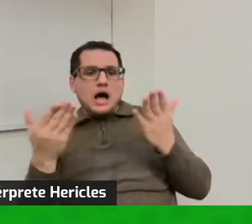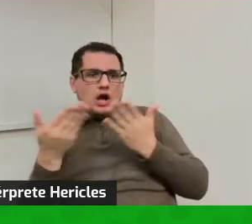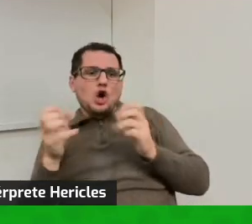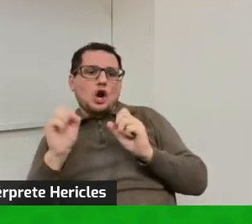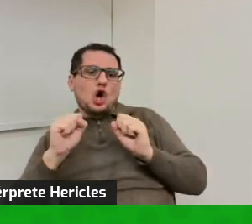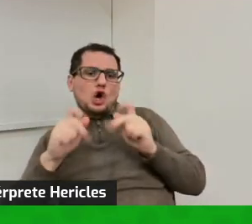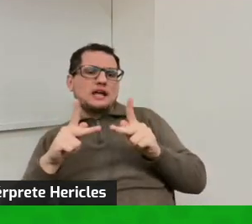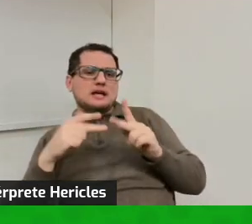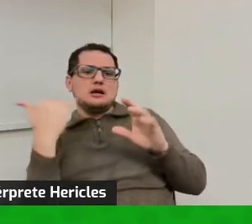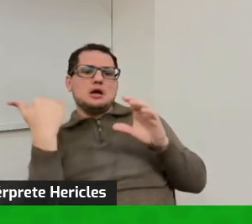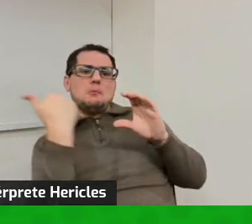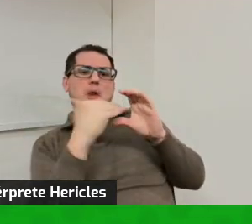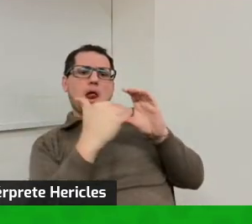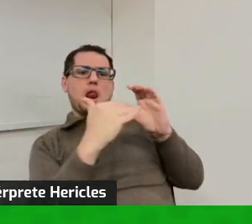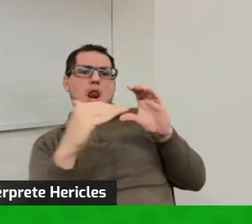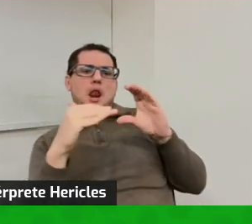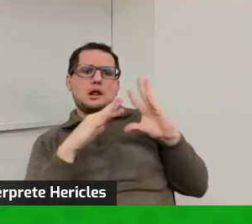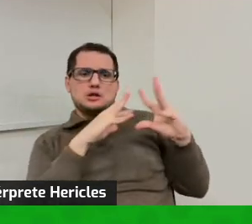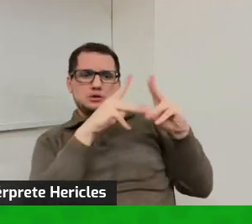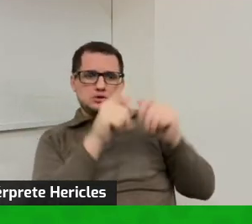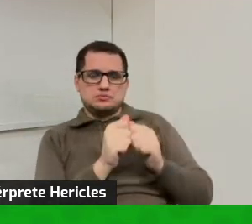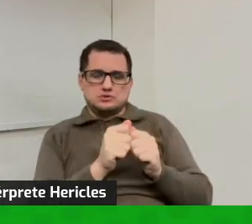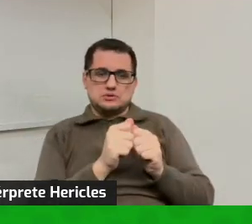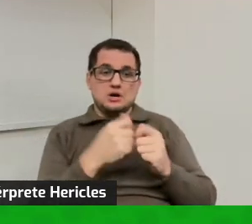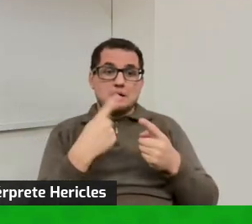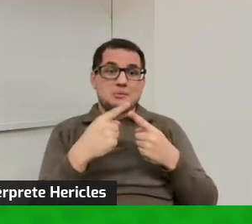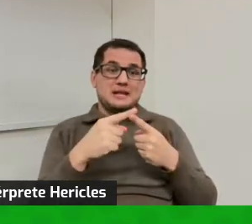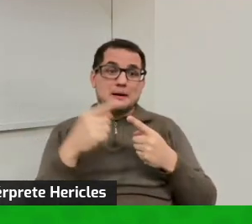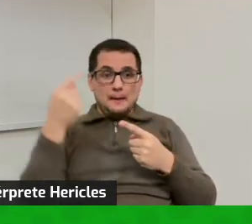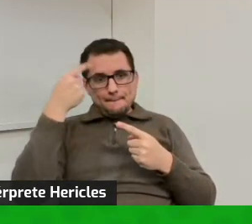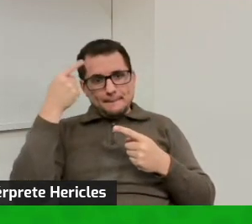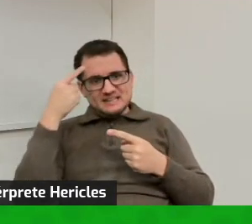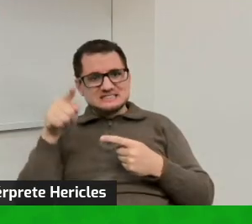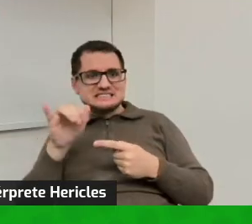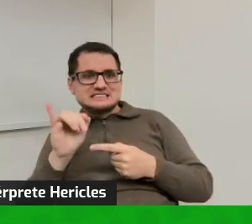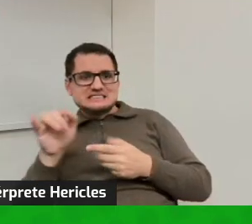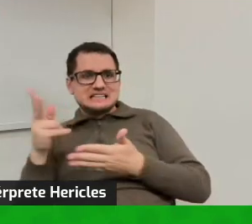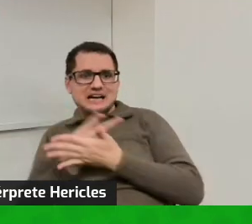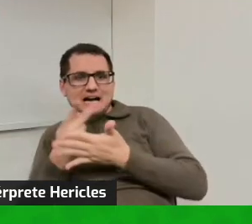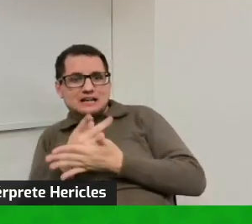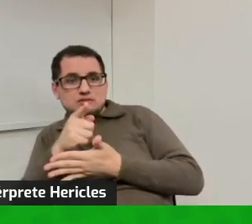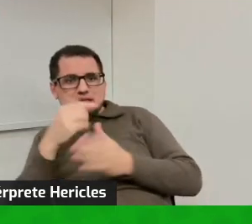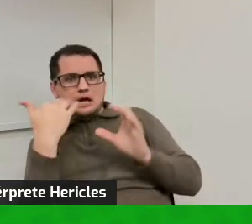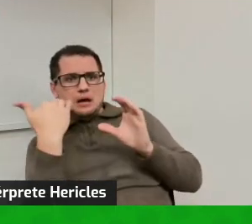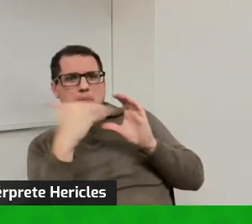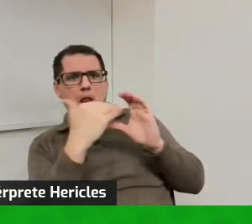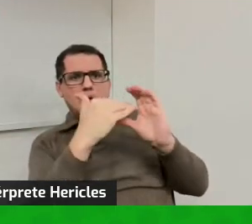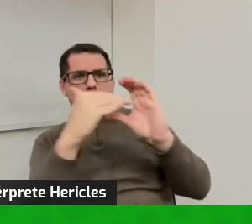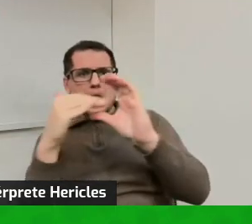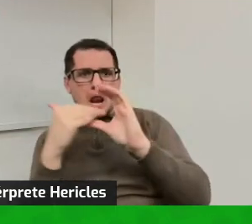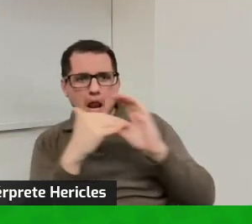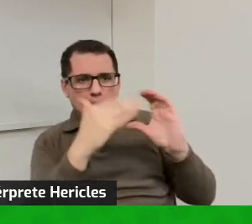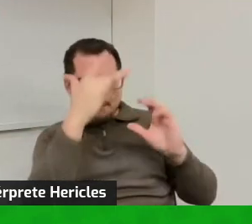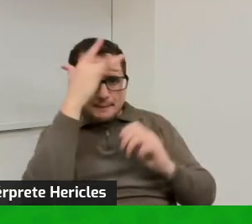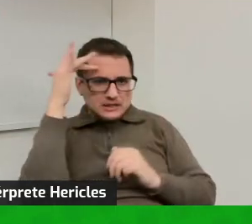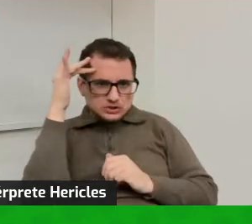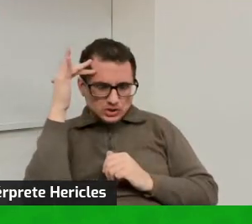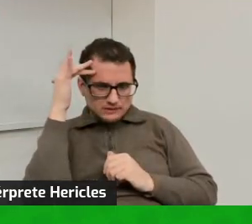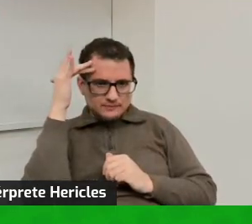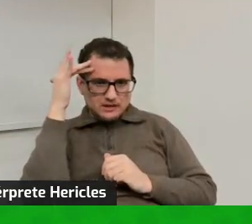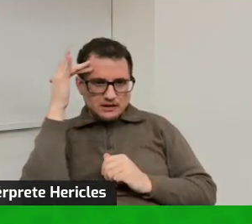para você não ter que fazer correção. E-mail nem sempre ele apaga na caixa da pessoa. Tem como apagar? Sim, mas se a pessoa já viu, não